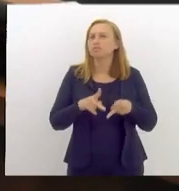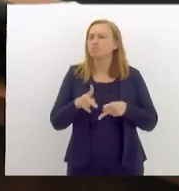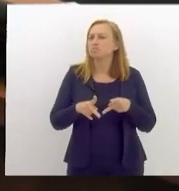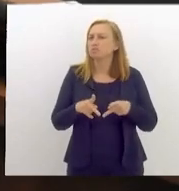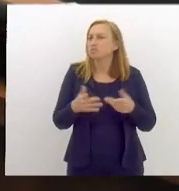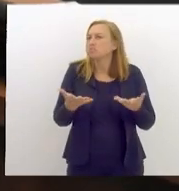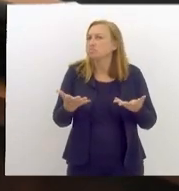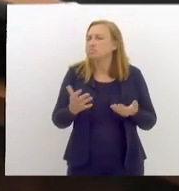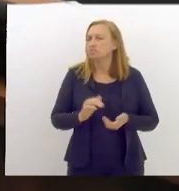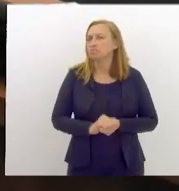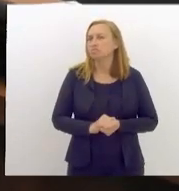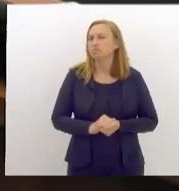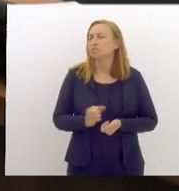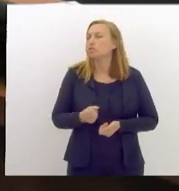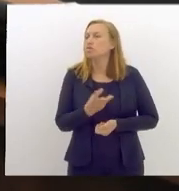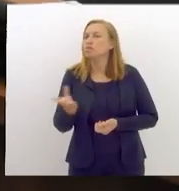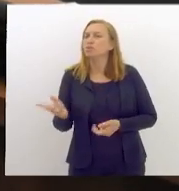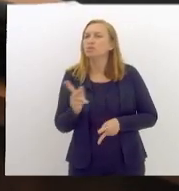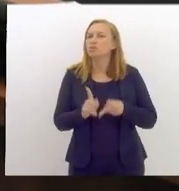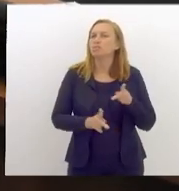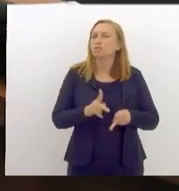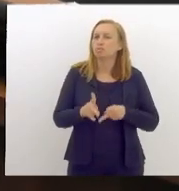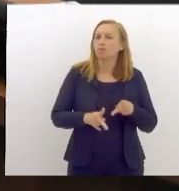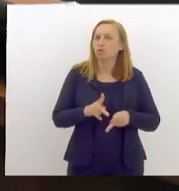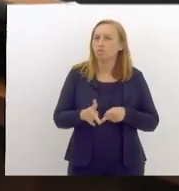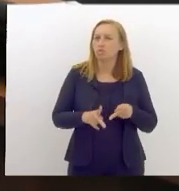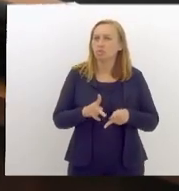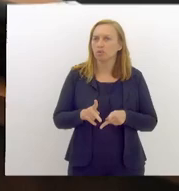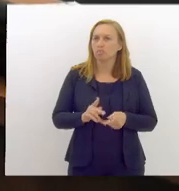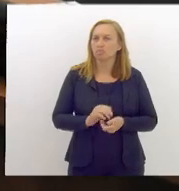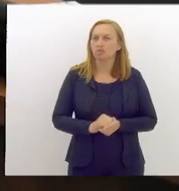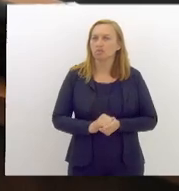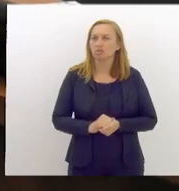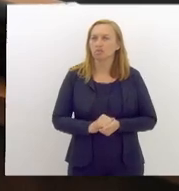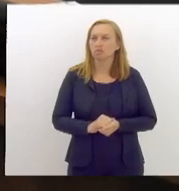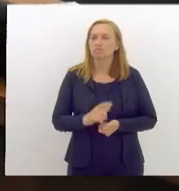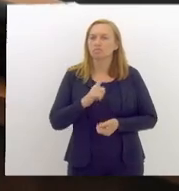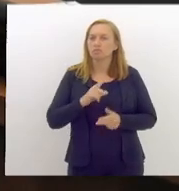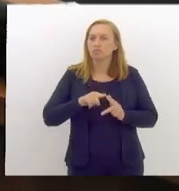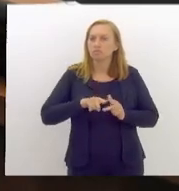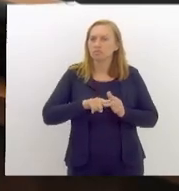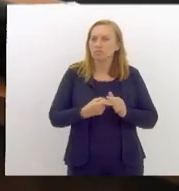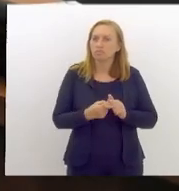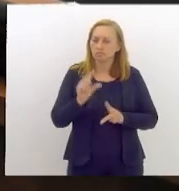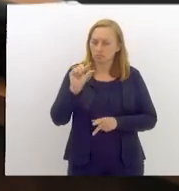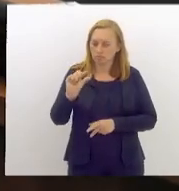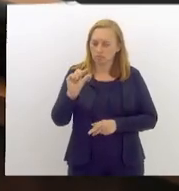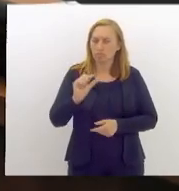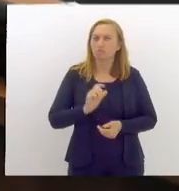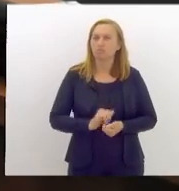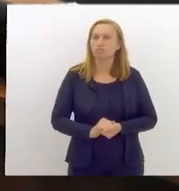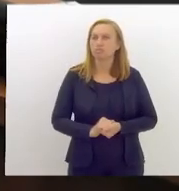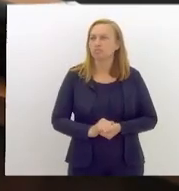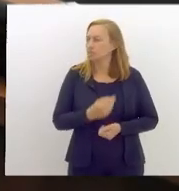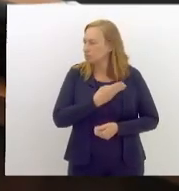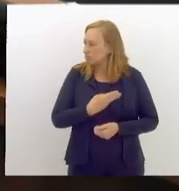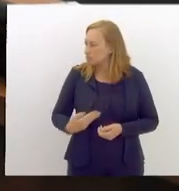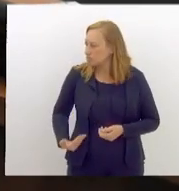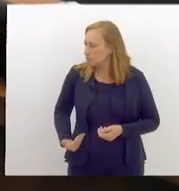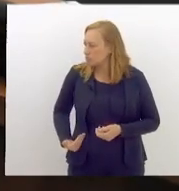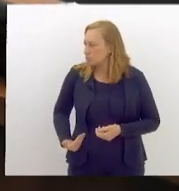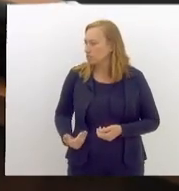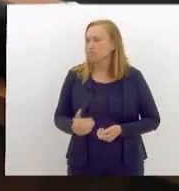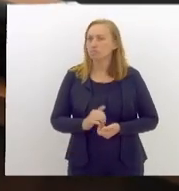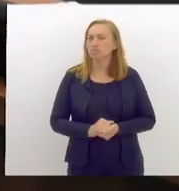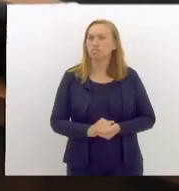ver Enquanto a população sofre tem reajuste pequeno o governador se